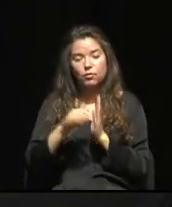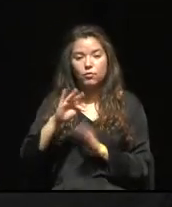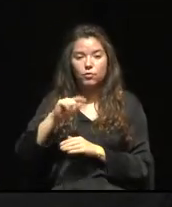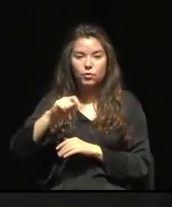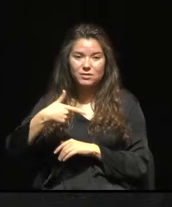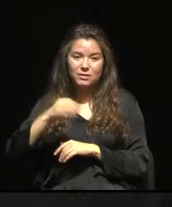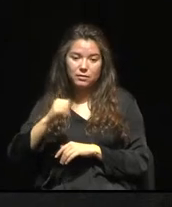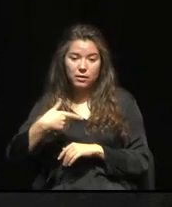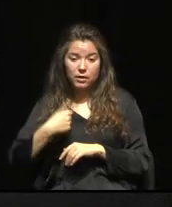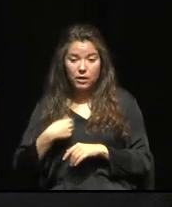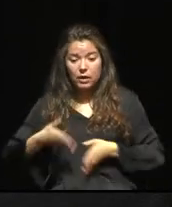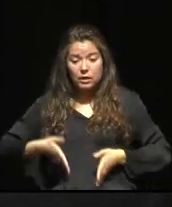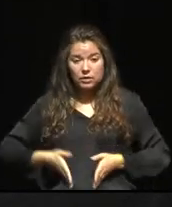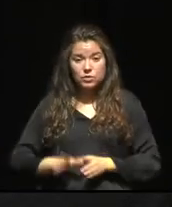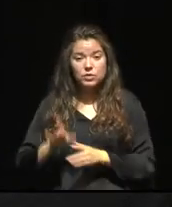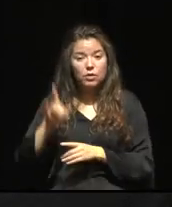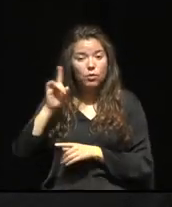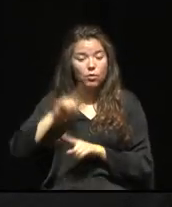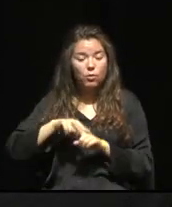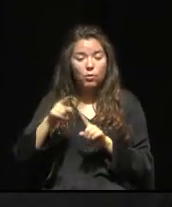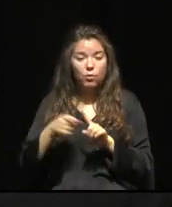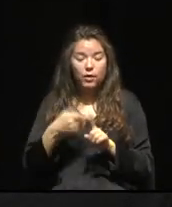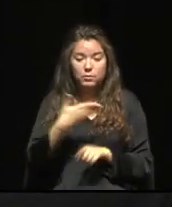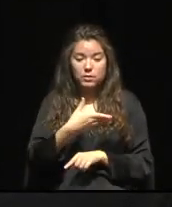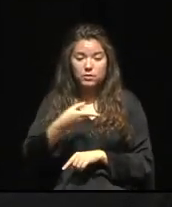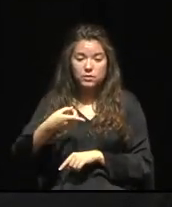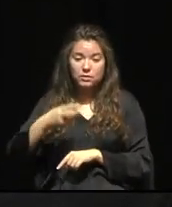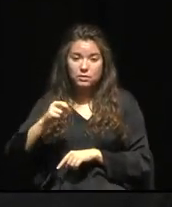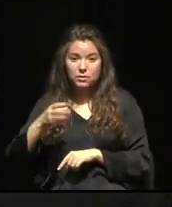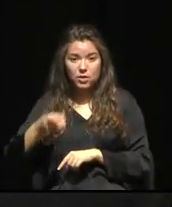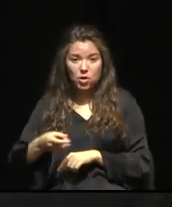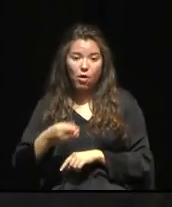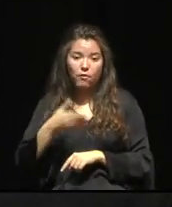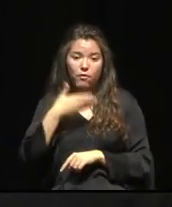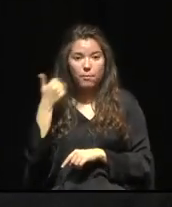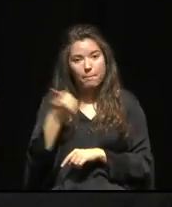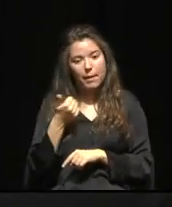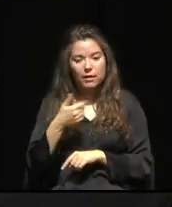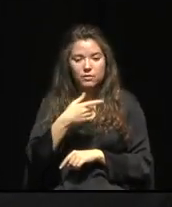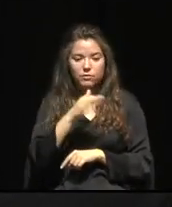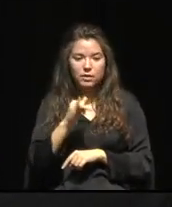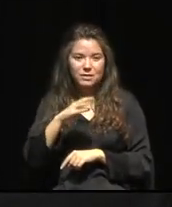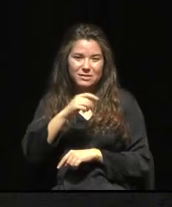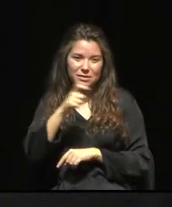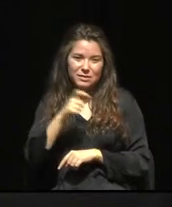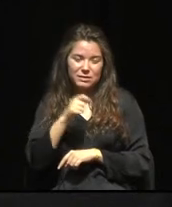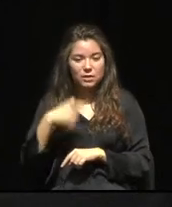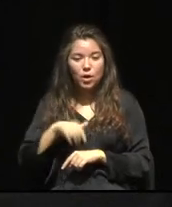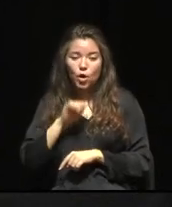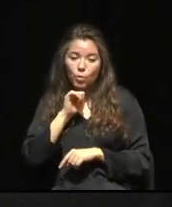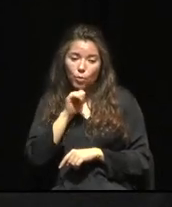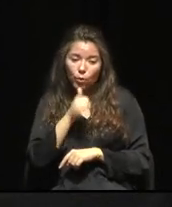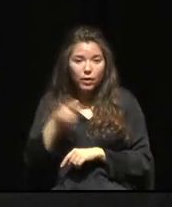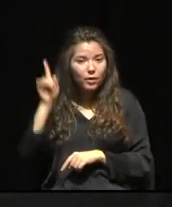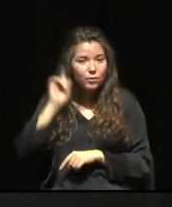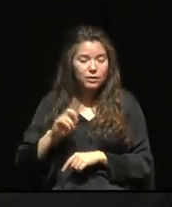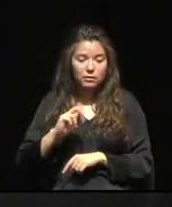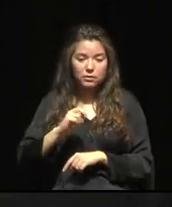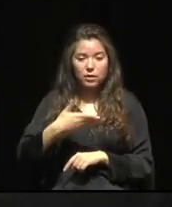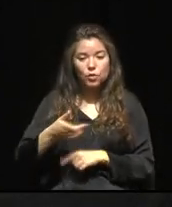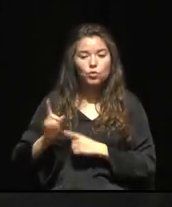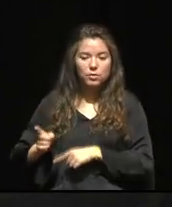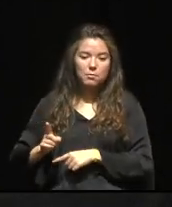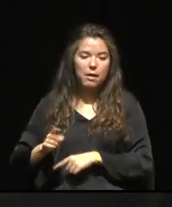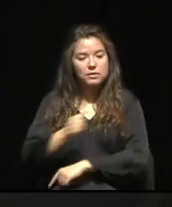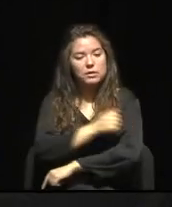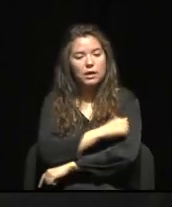Santana nascido no ano de 1939 em Águas Belas Ferreira do zero faleceu no passado dia 31 de Março na sua